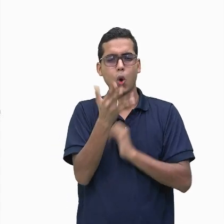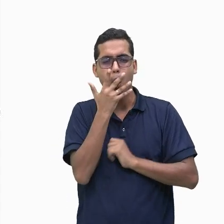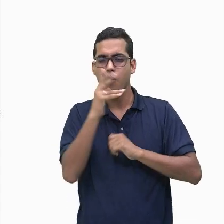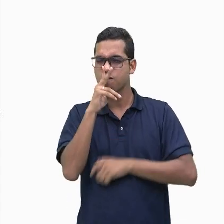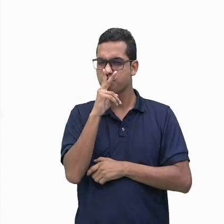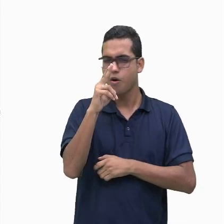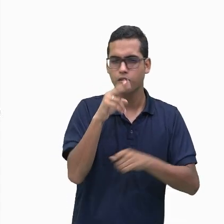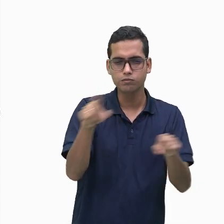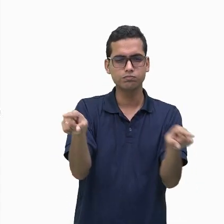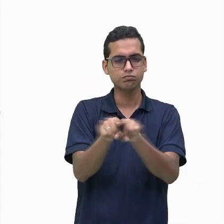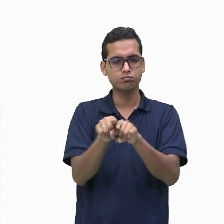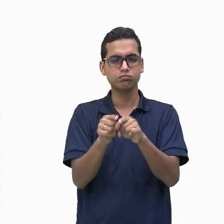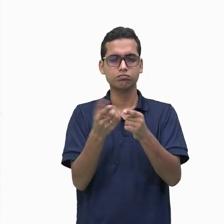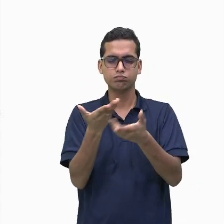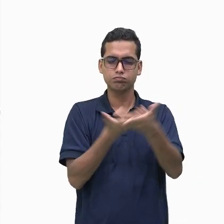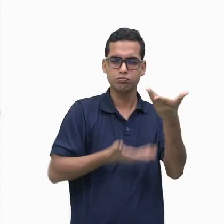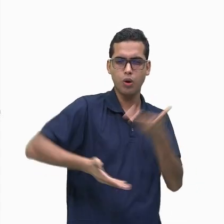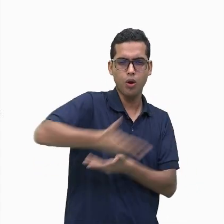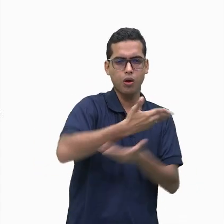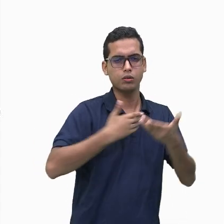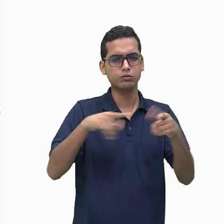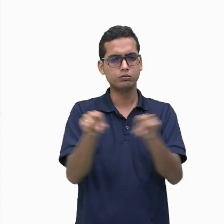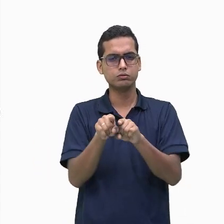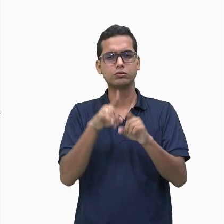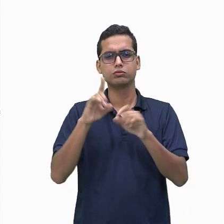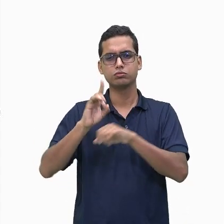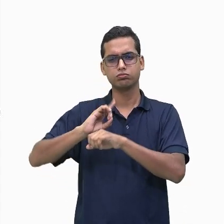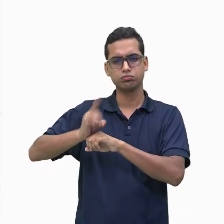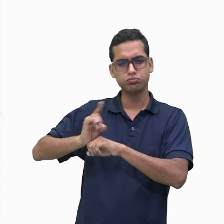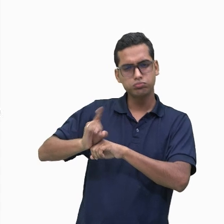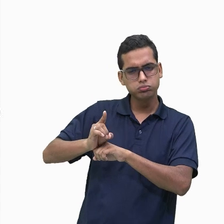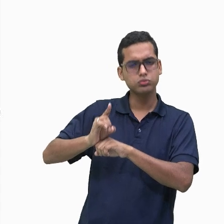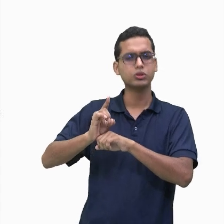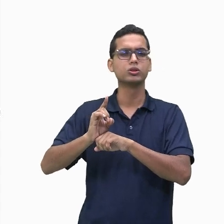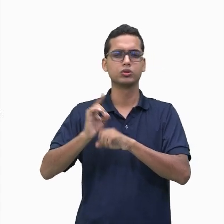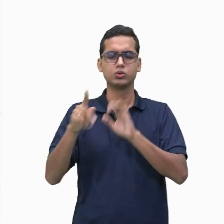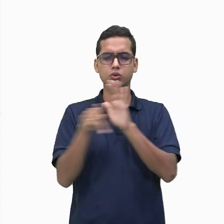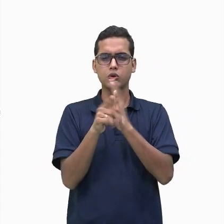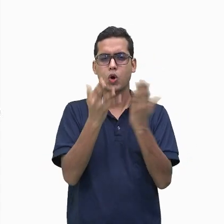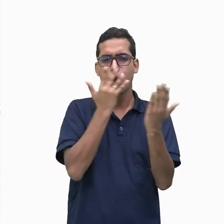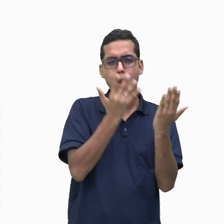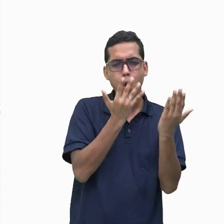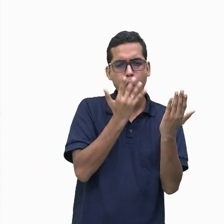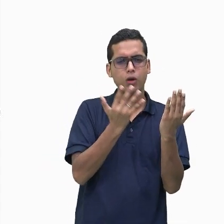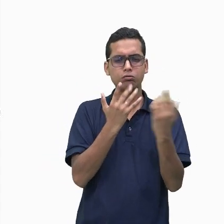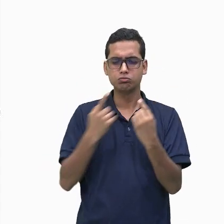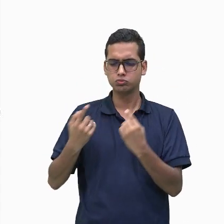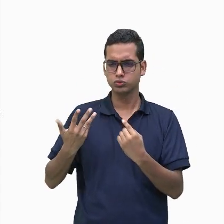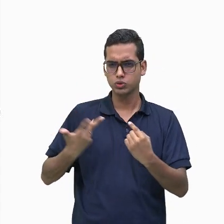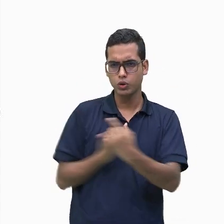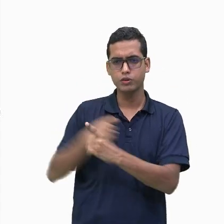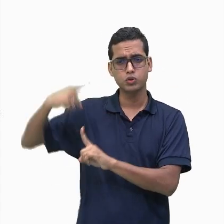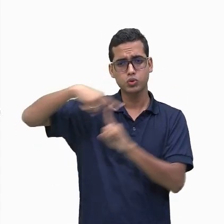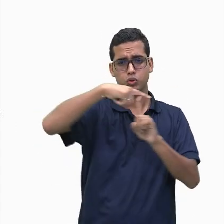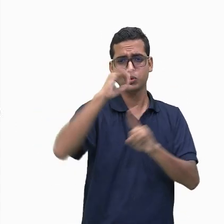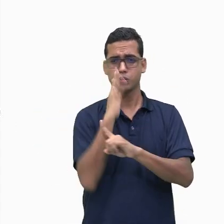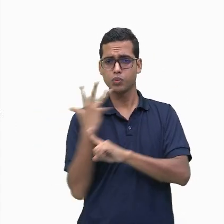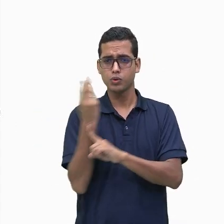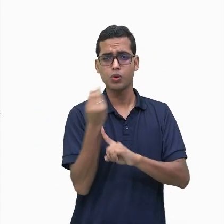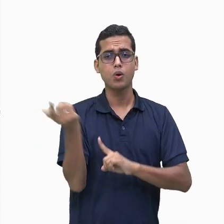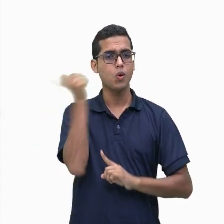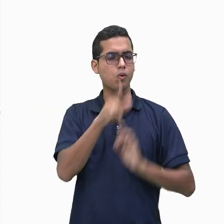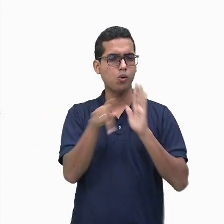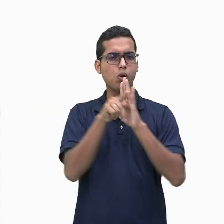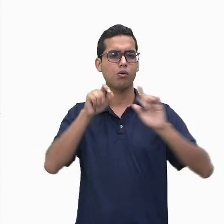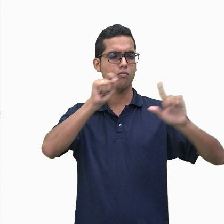pinturas, ilustração, design, outras formas de arte, ok? Agora, olha só, lembram da primeira imagem